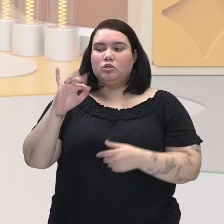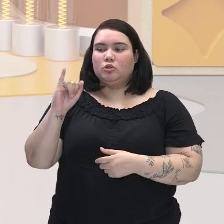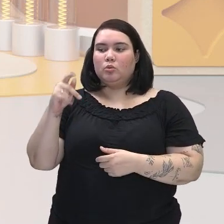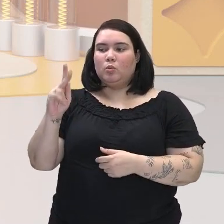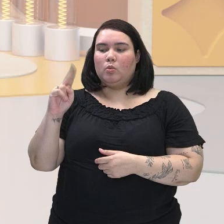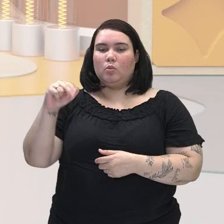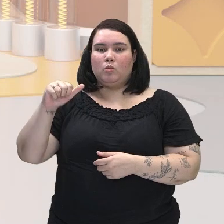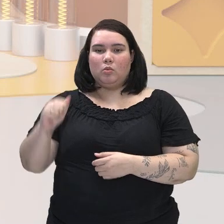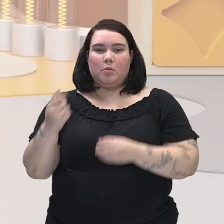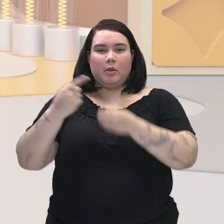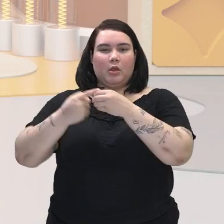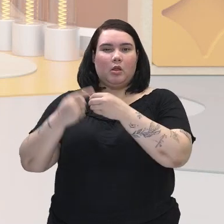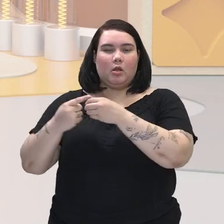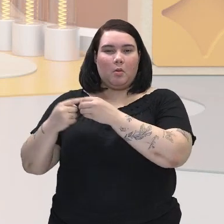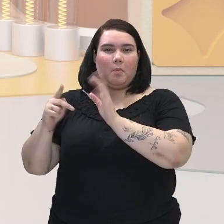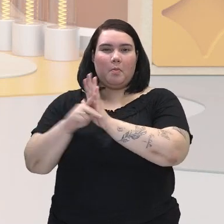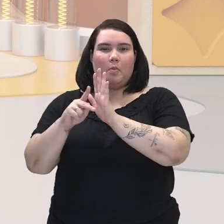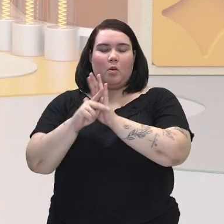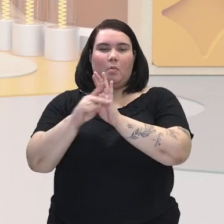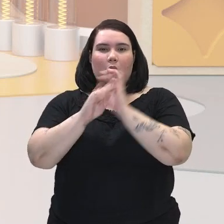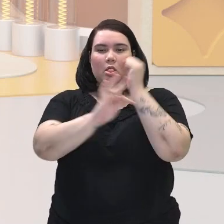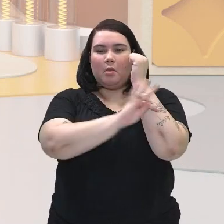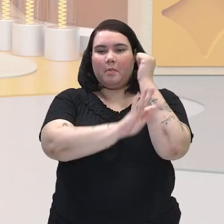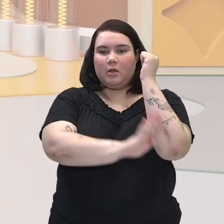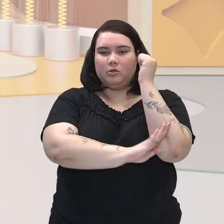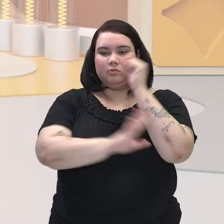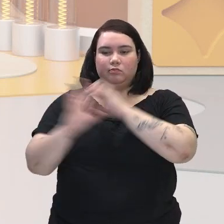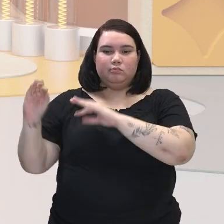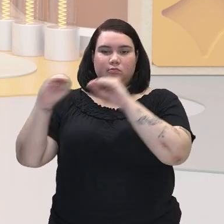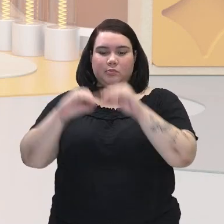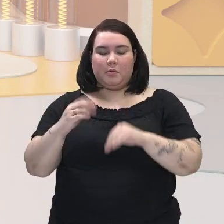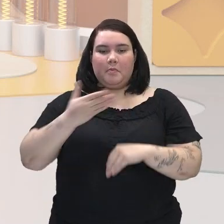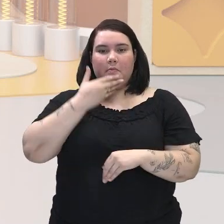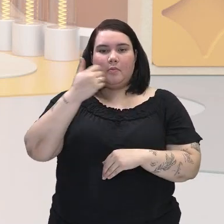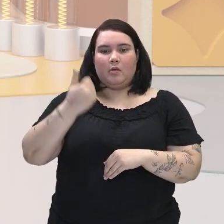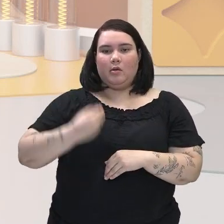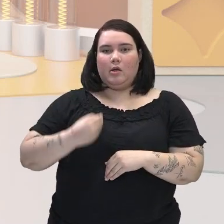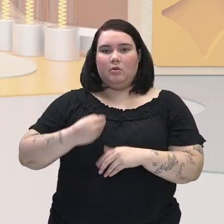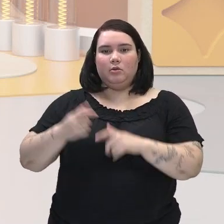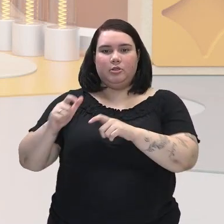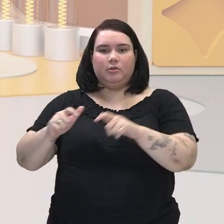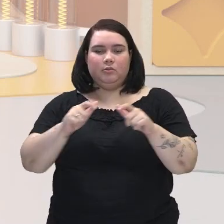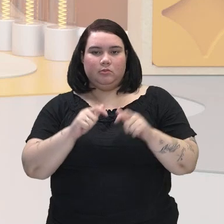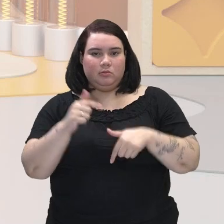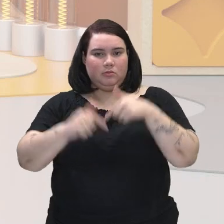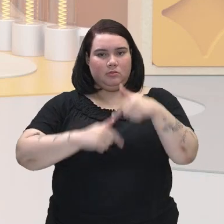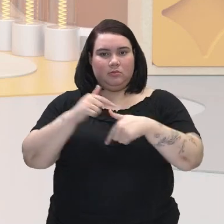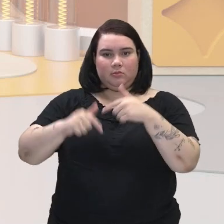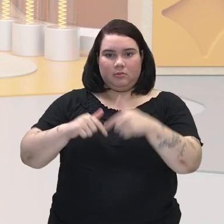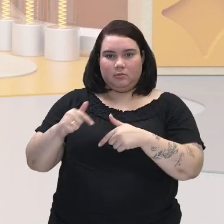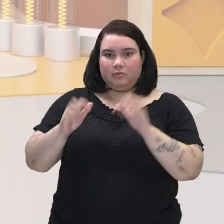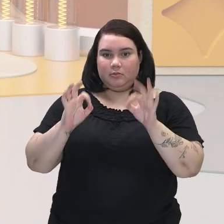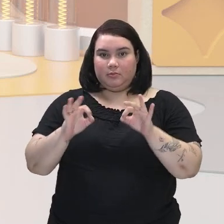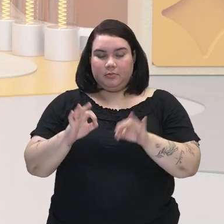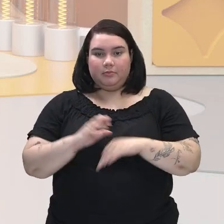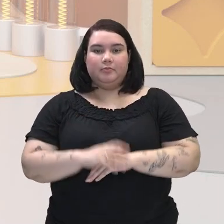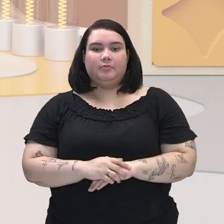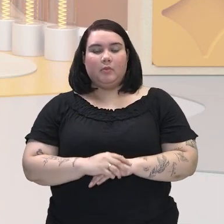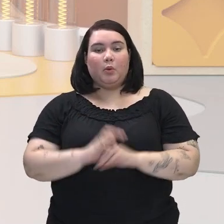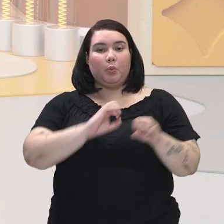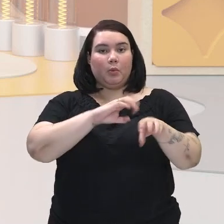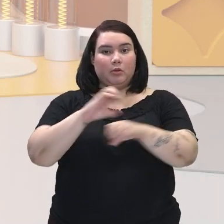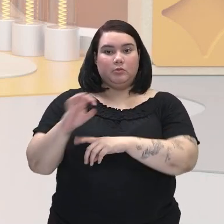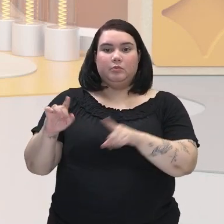lá do interior, de perto de Tabatinga, se estabeleceu na cidade buscando melhores condições de vida, de trabalho, não é? De educação